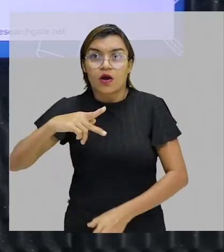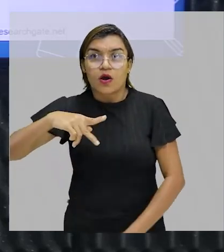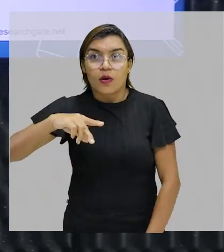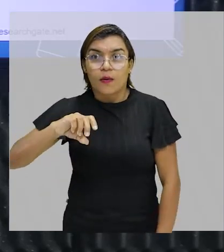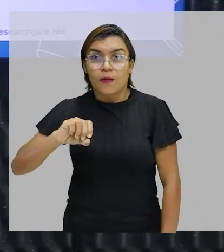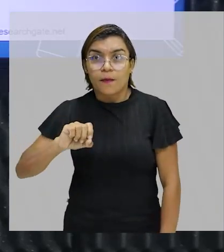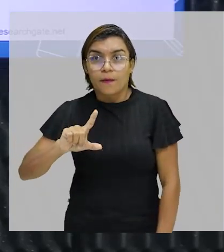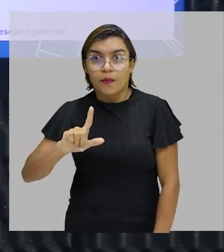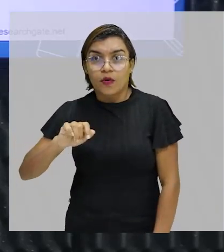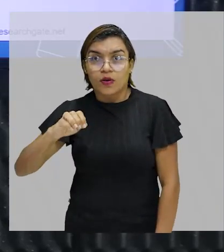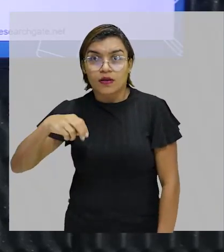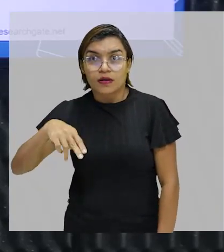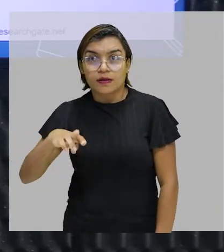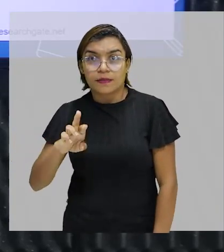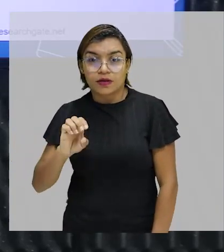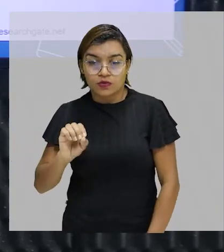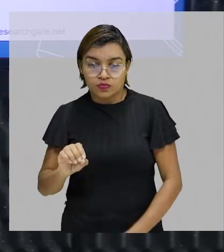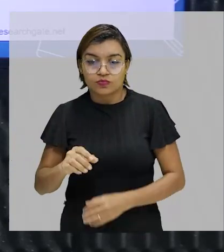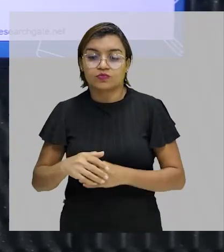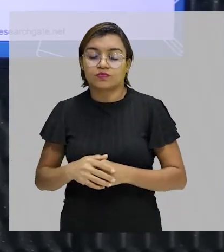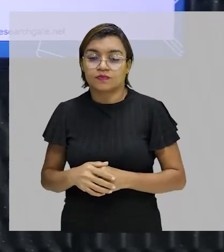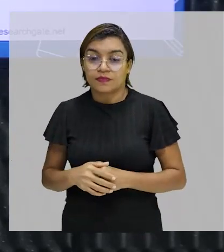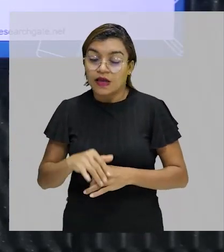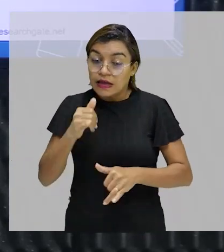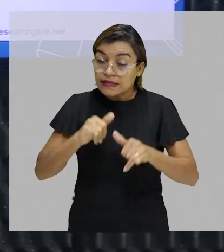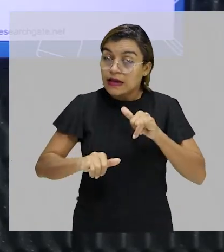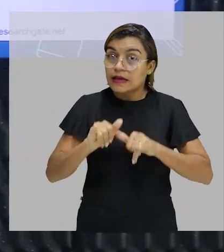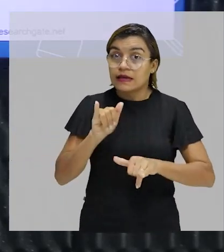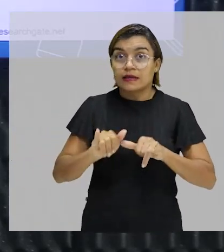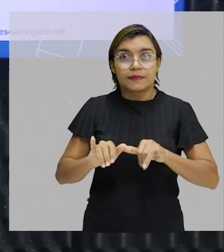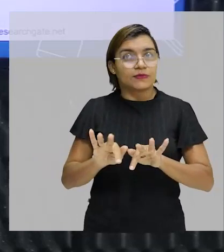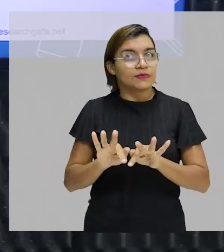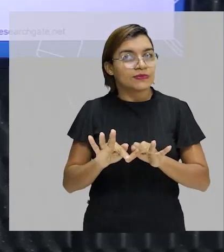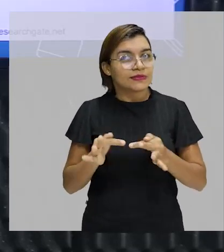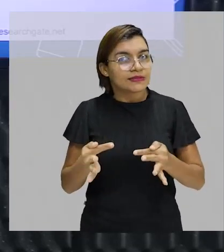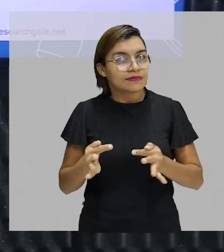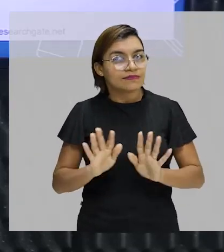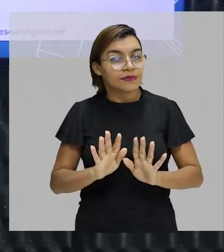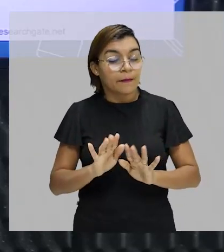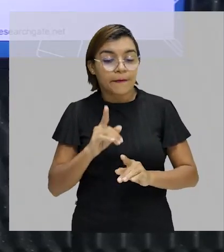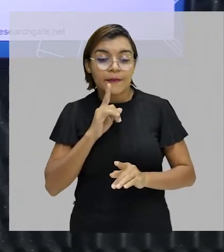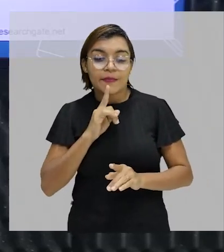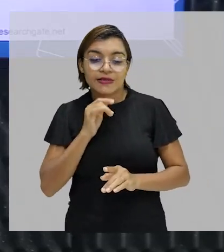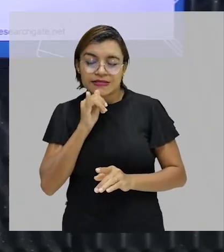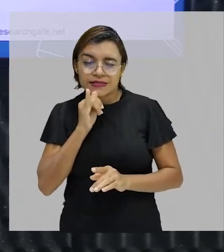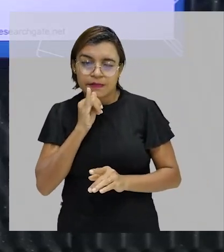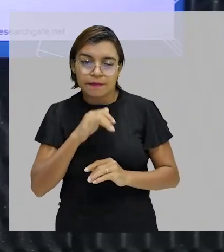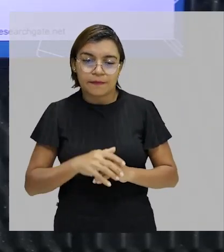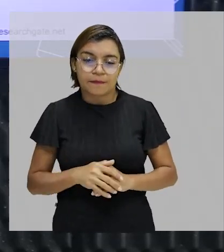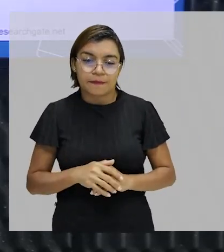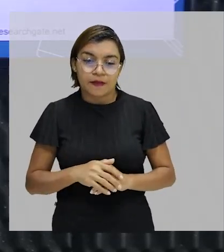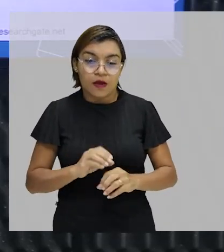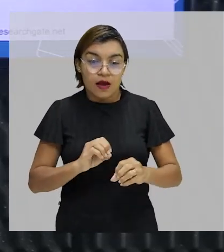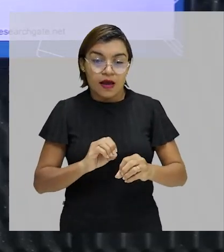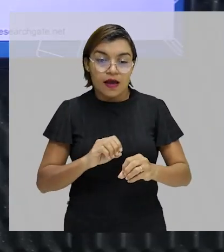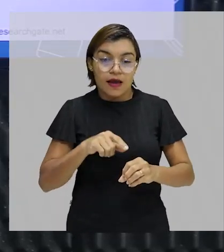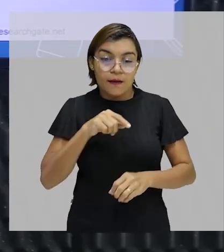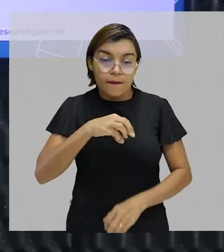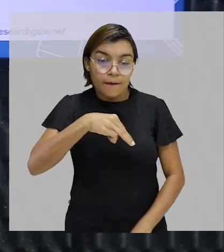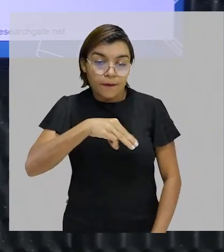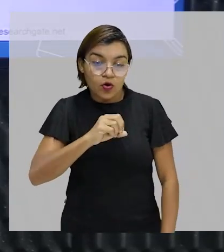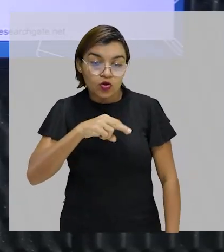polímero. Claro que na química não é assim tão simples. Esse monômero é uma molécula, é